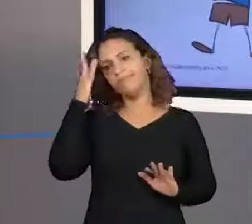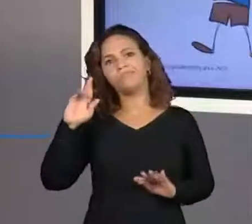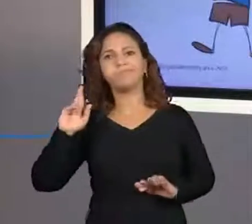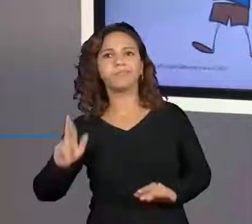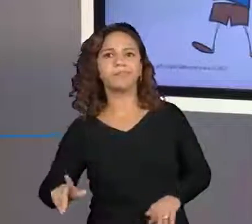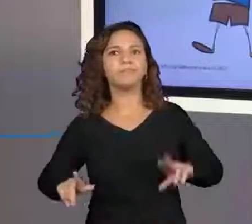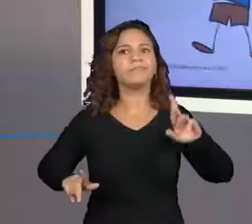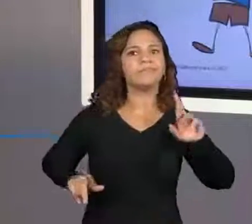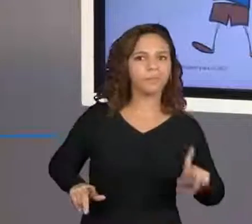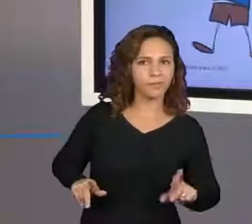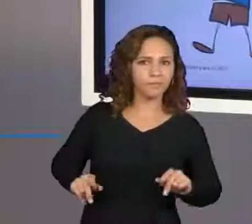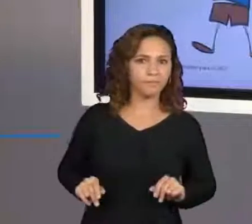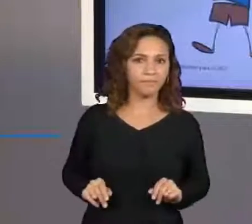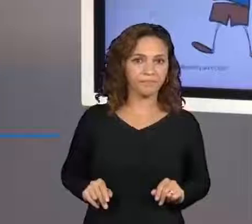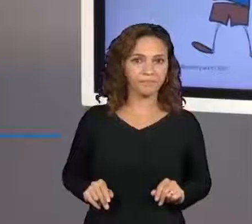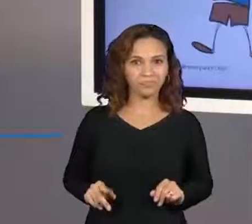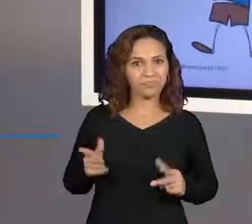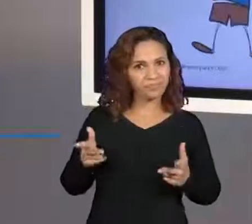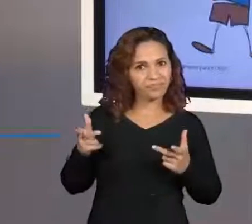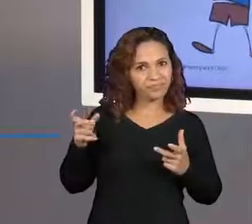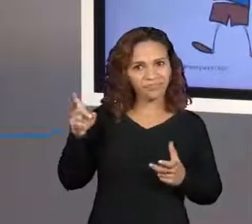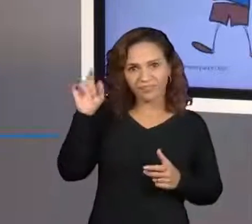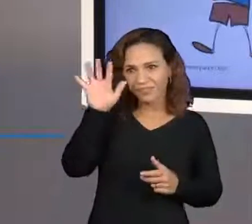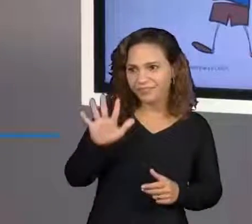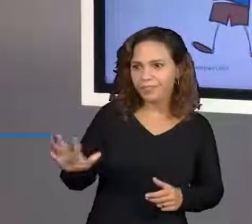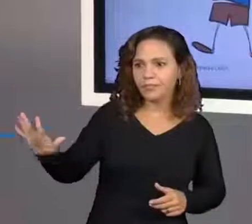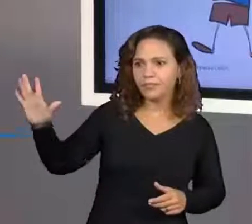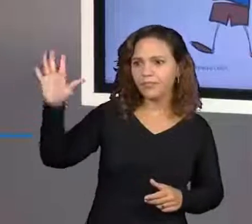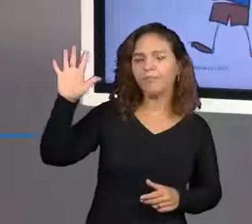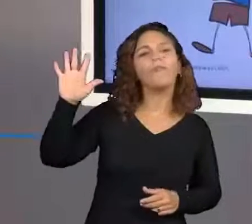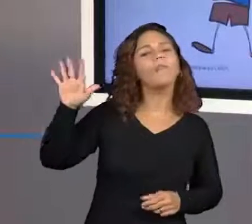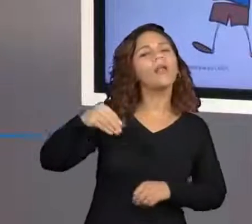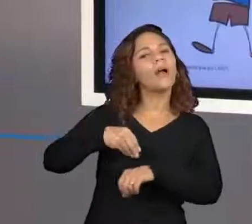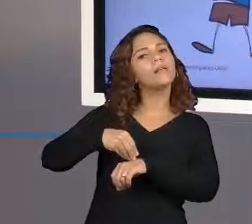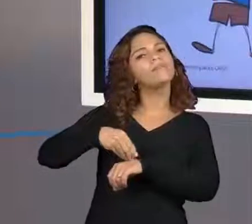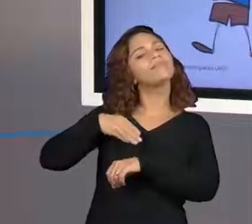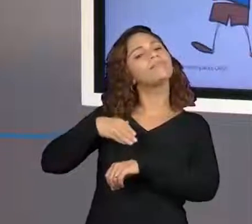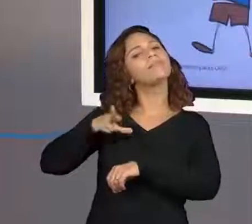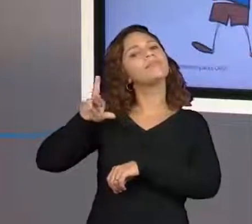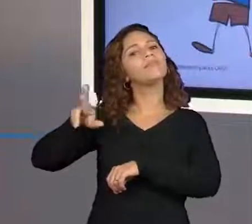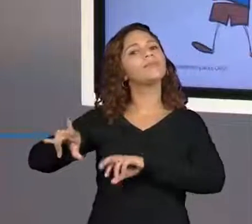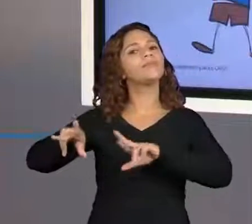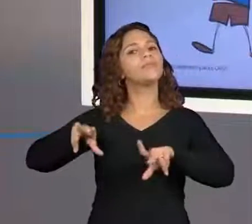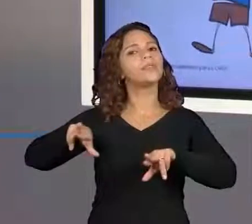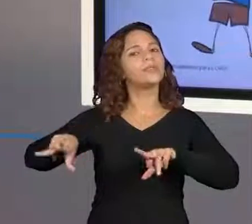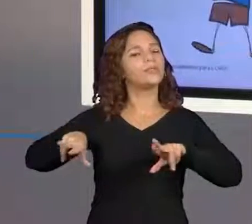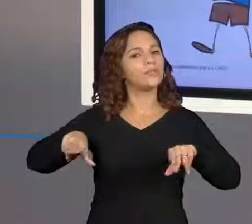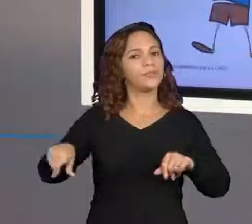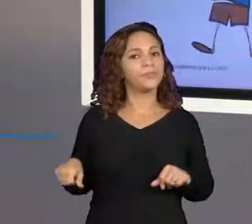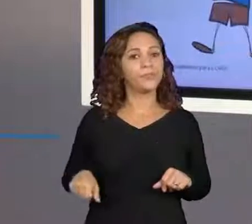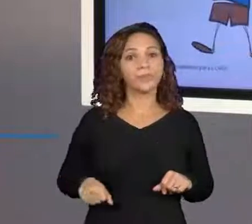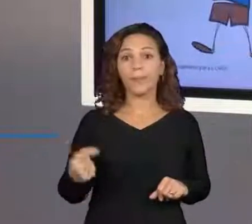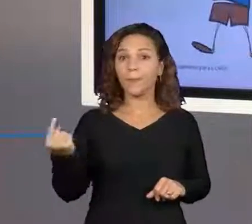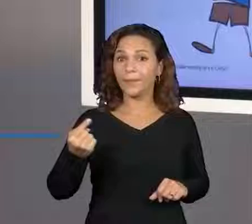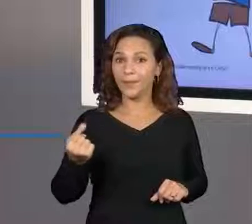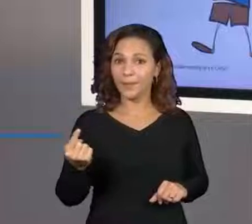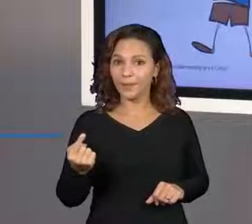só como que as imagens trazem uma interpretação completamente diferente. Se no primeiro balão eu posso